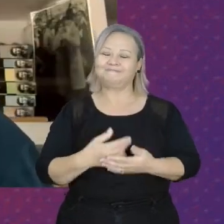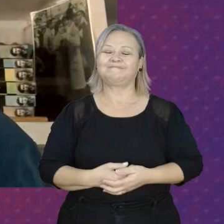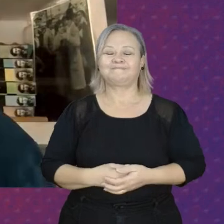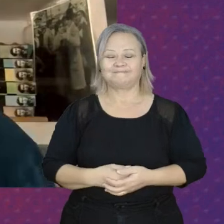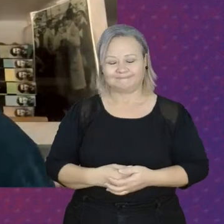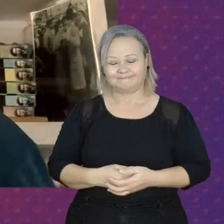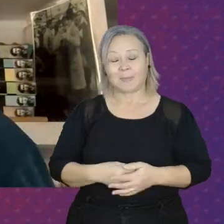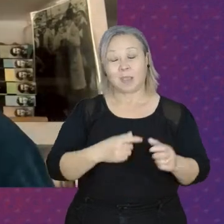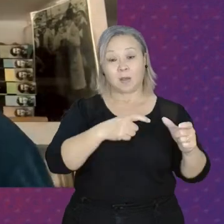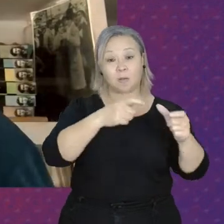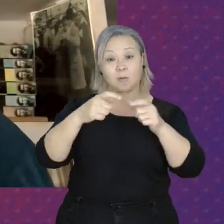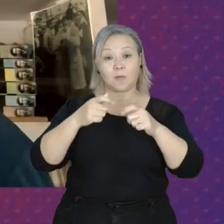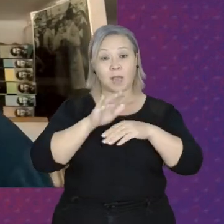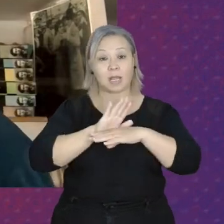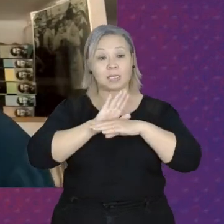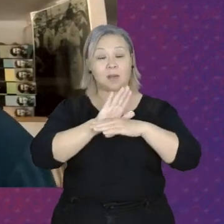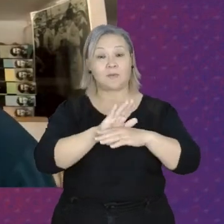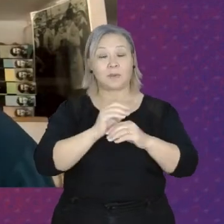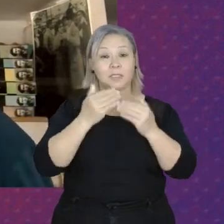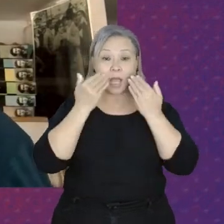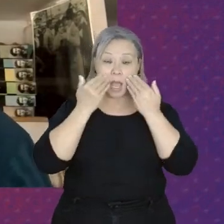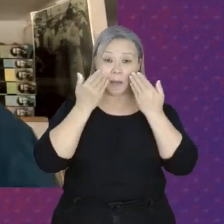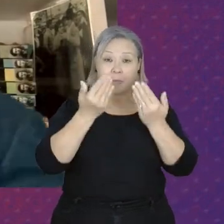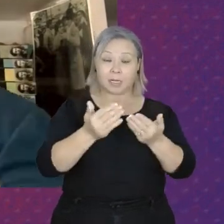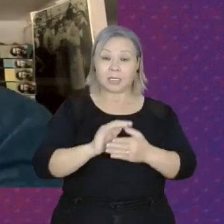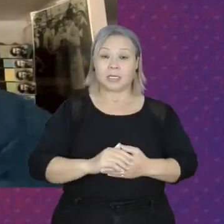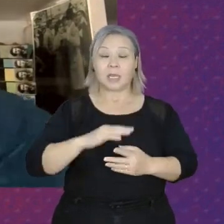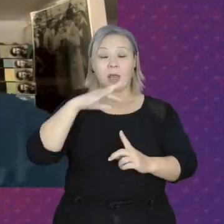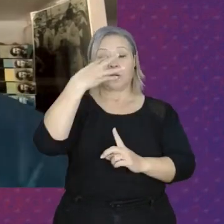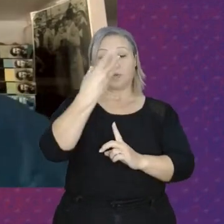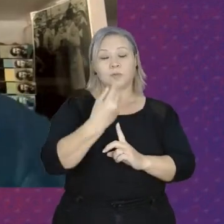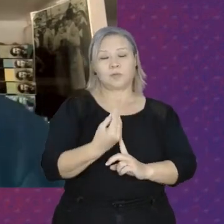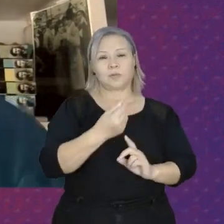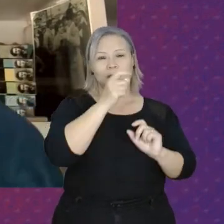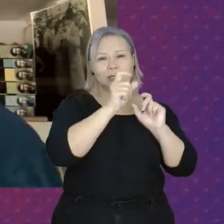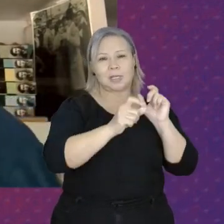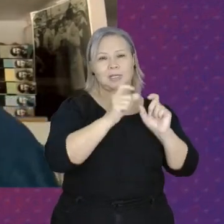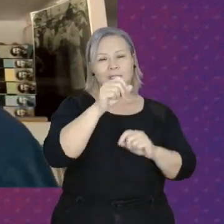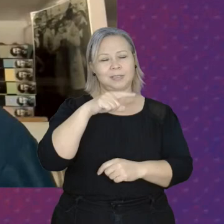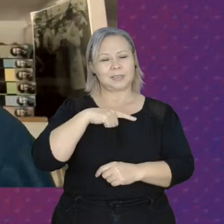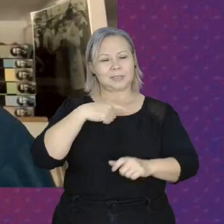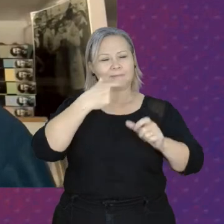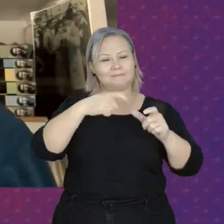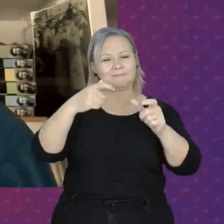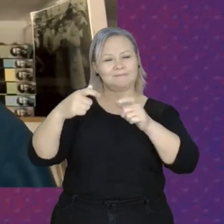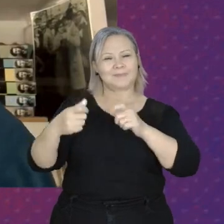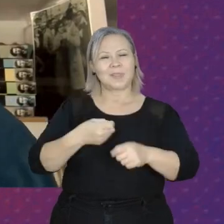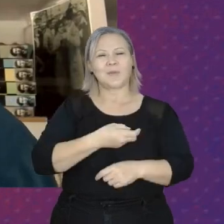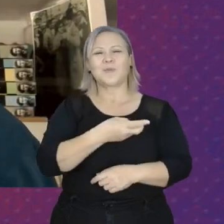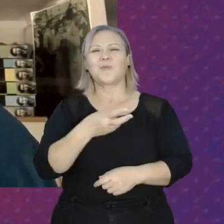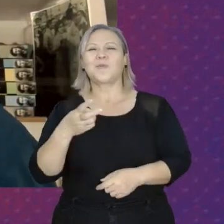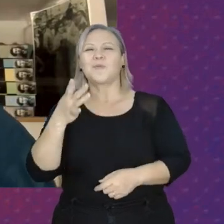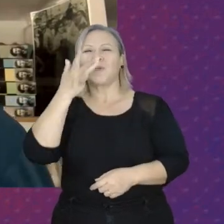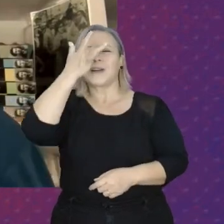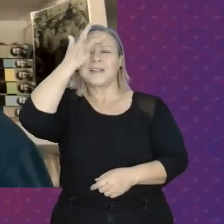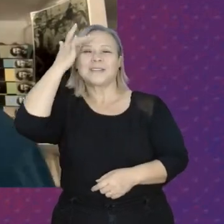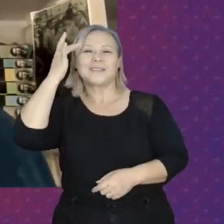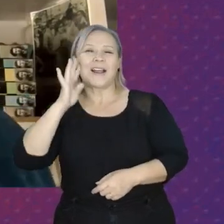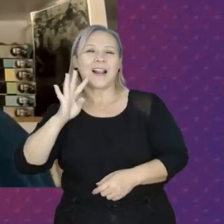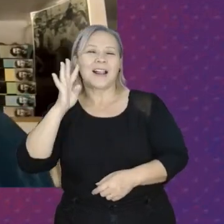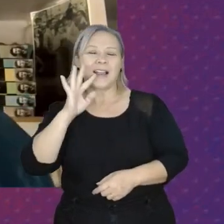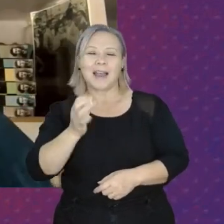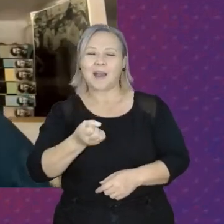espaços que favorecem a apresentação dos artistas que existem nos locais. Quanta gente boa que produz